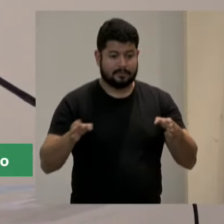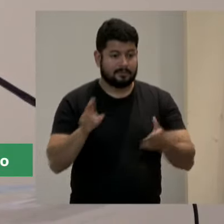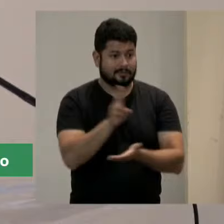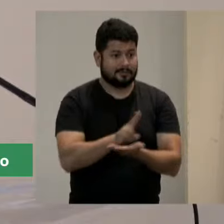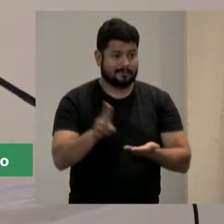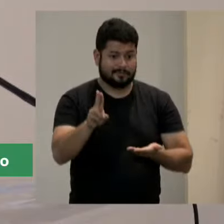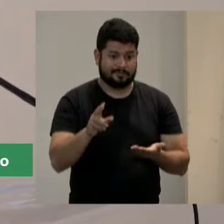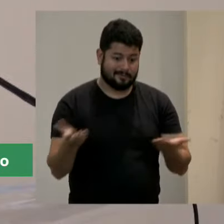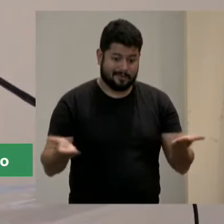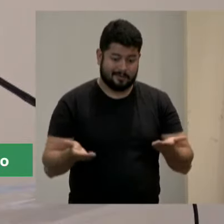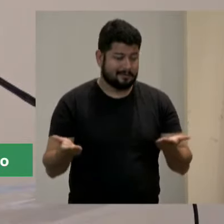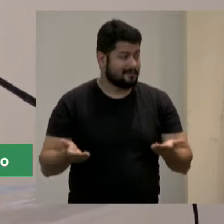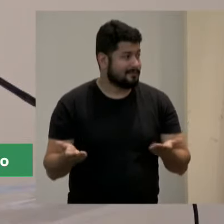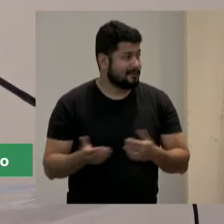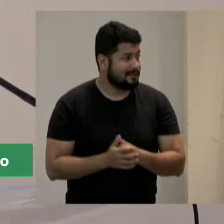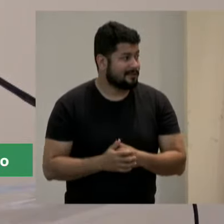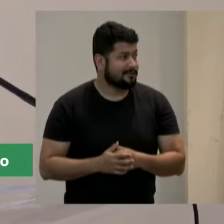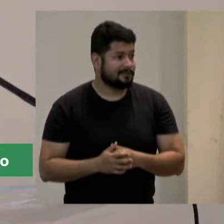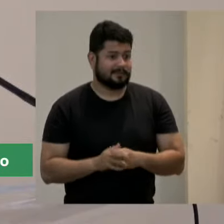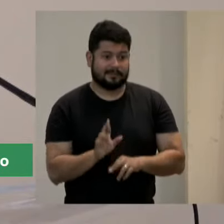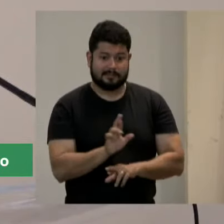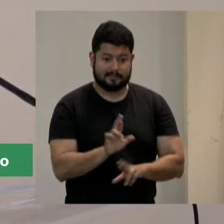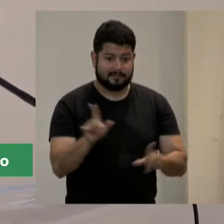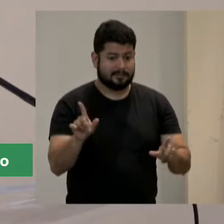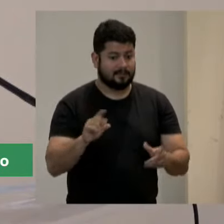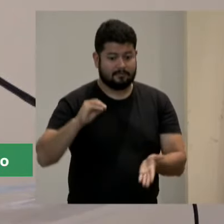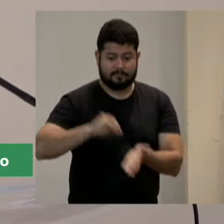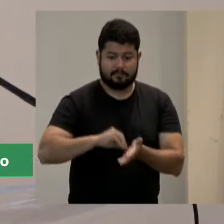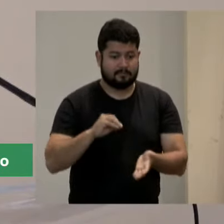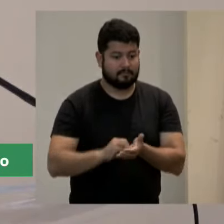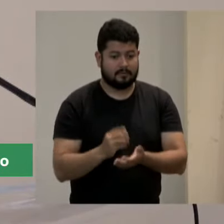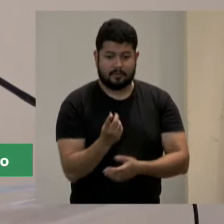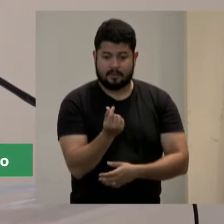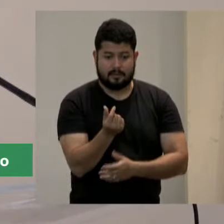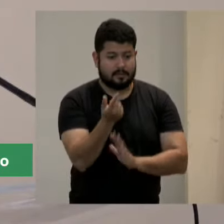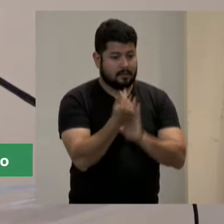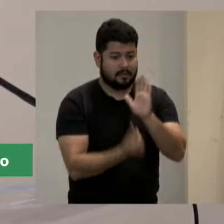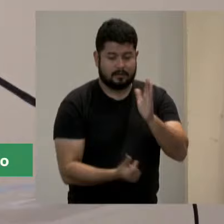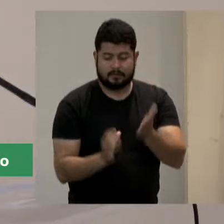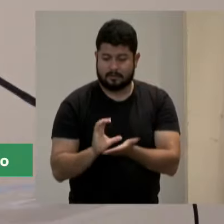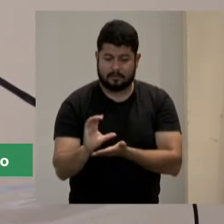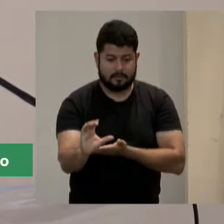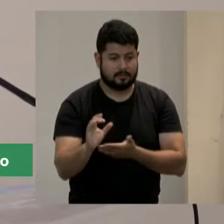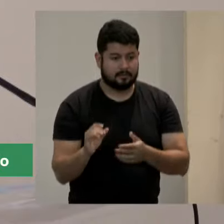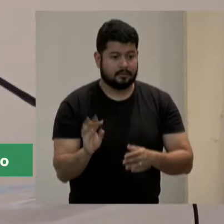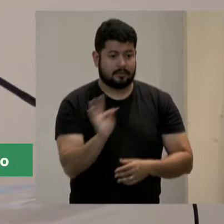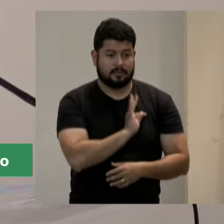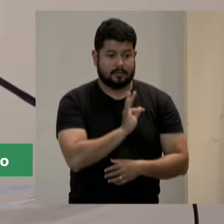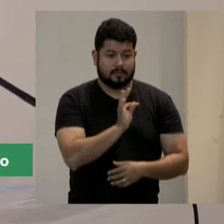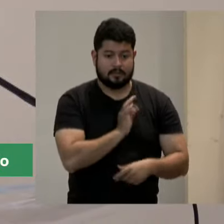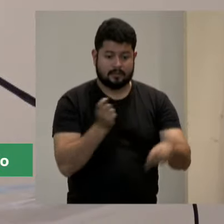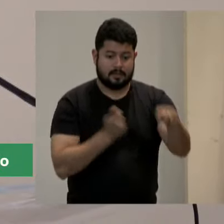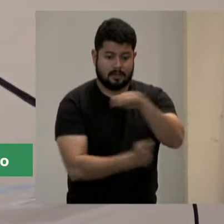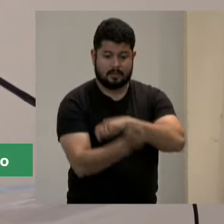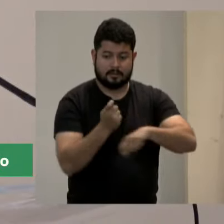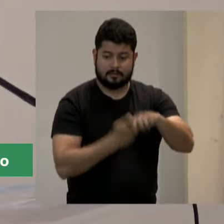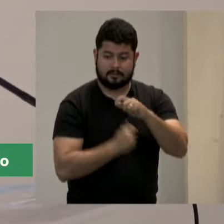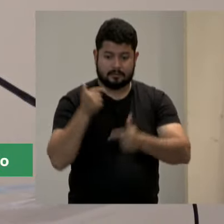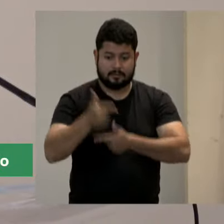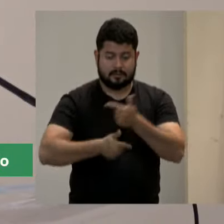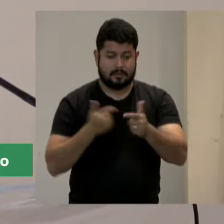uma situação singular de falta de recursos, em que estão os técnicos administrativos que trabalham